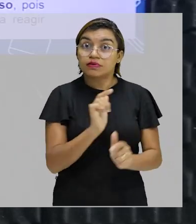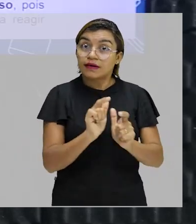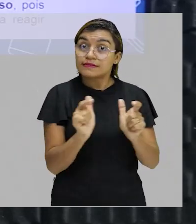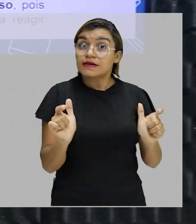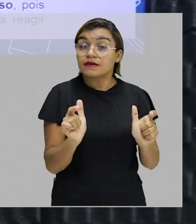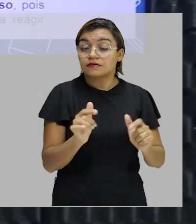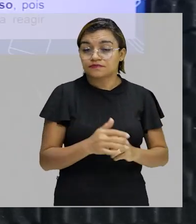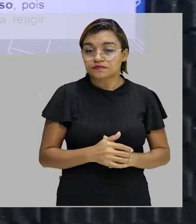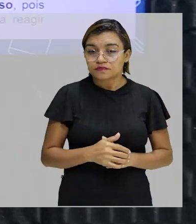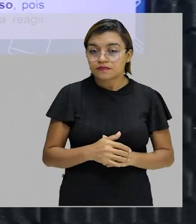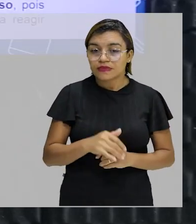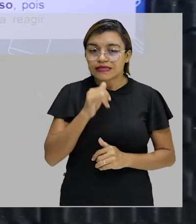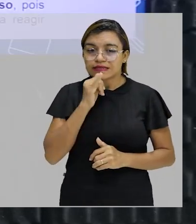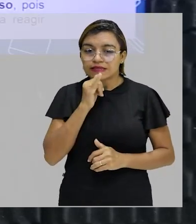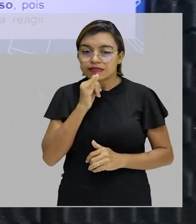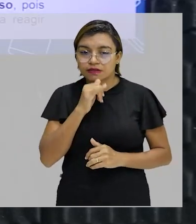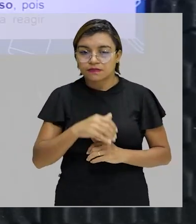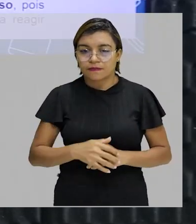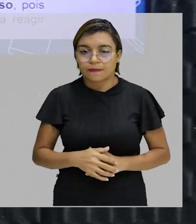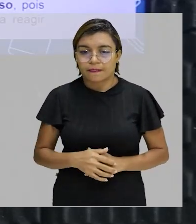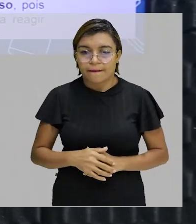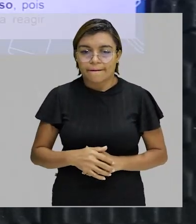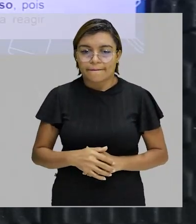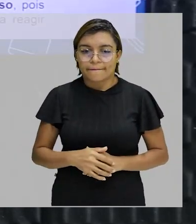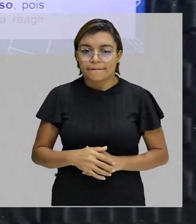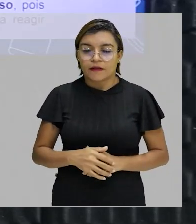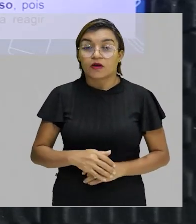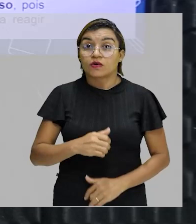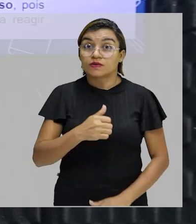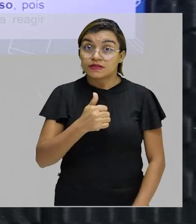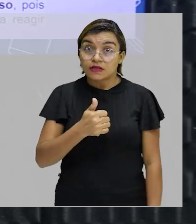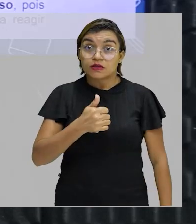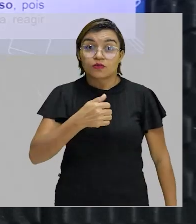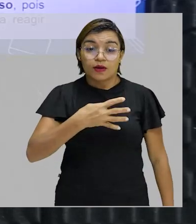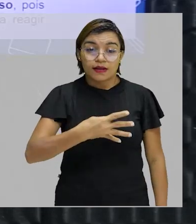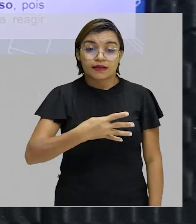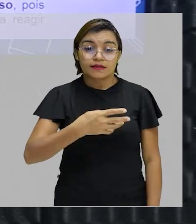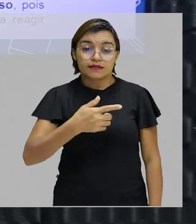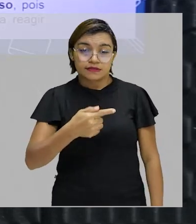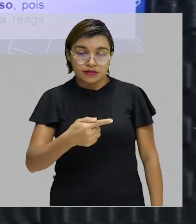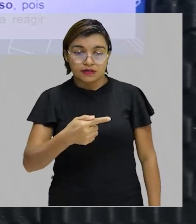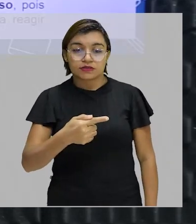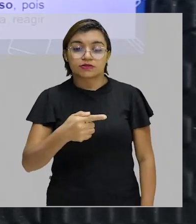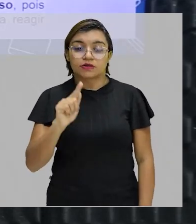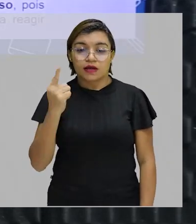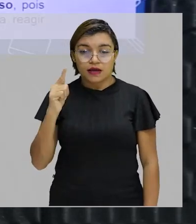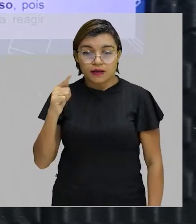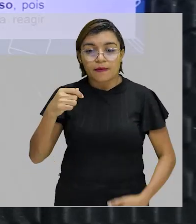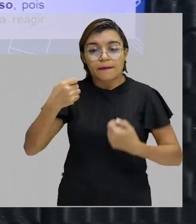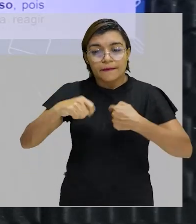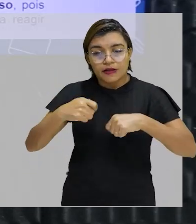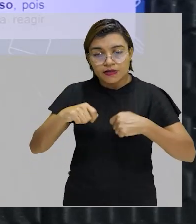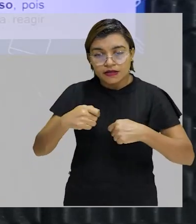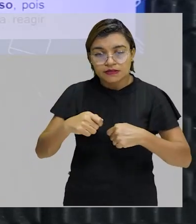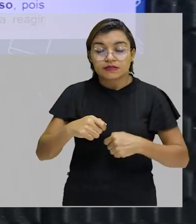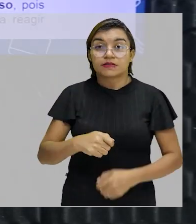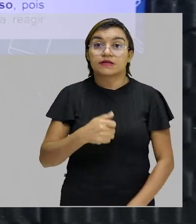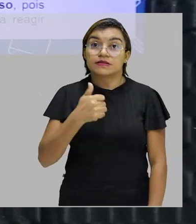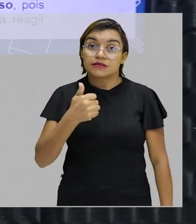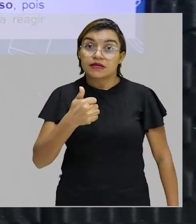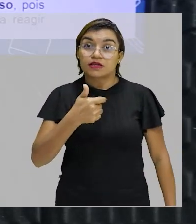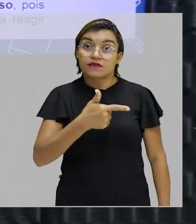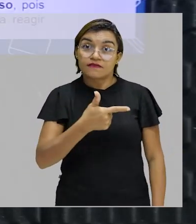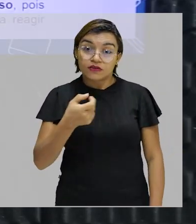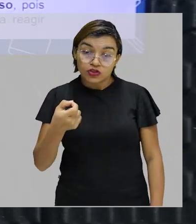gramas, certo, precisariam de 120 gramas de NaOH para reagir